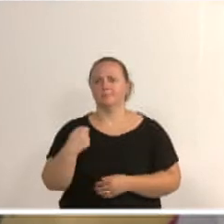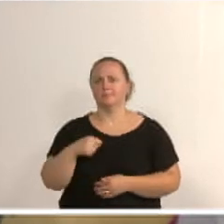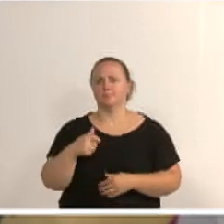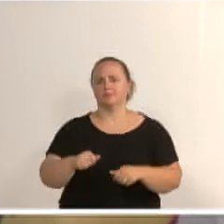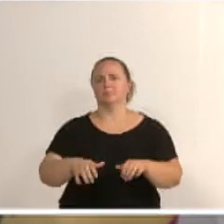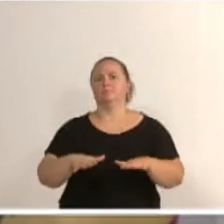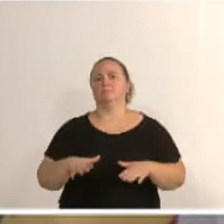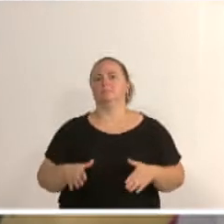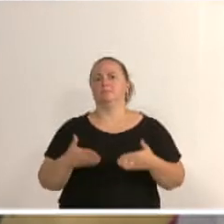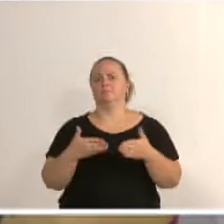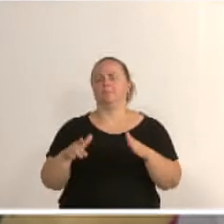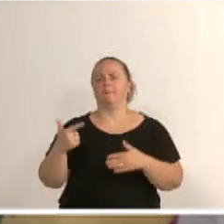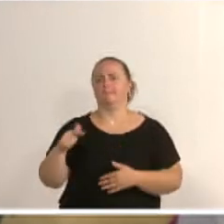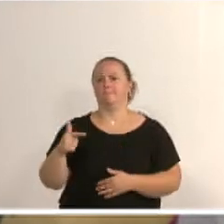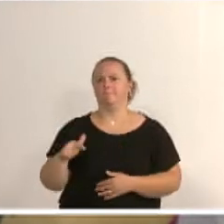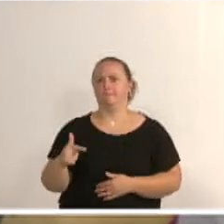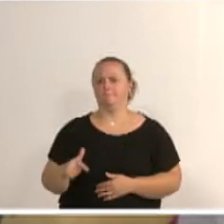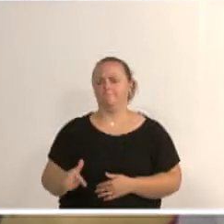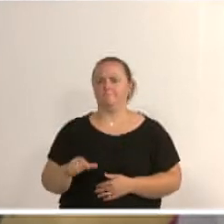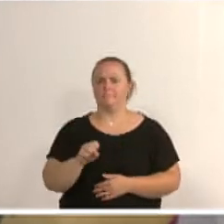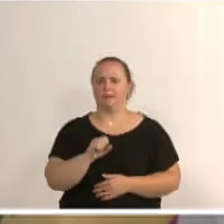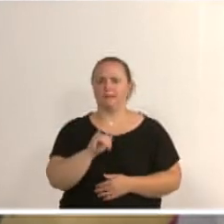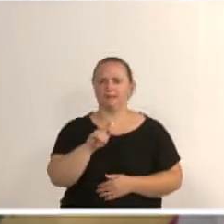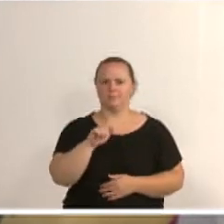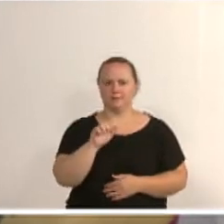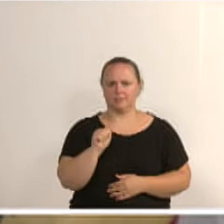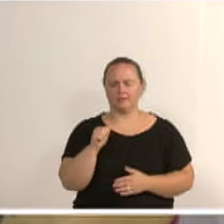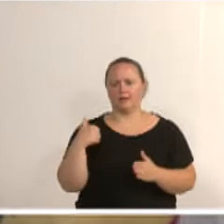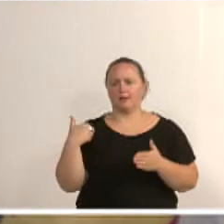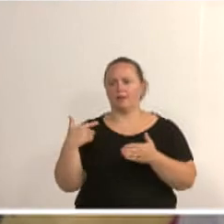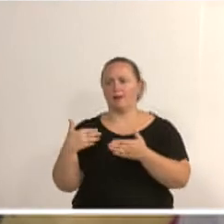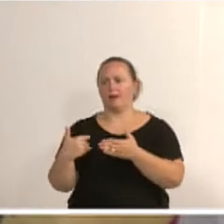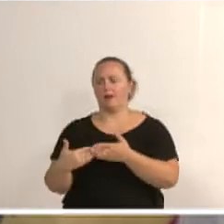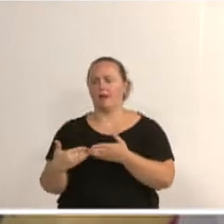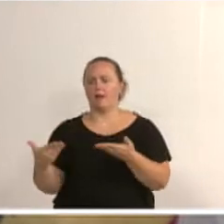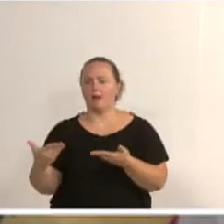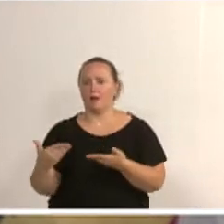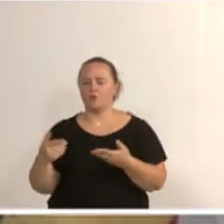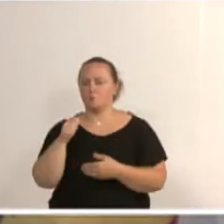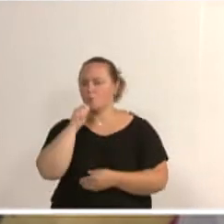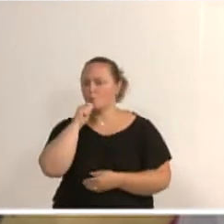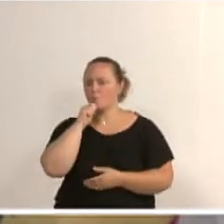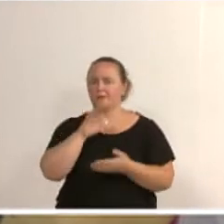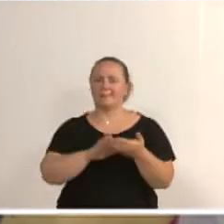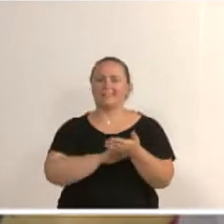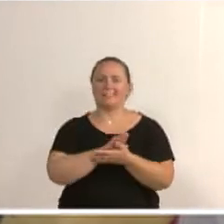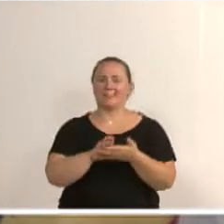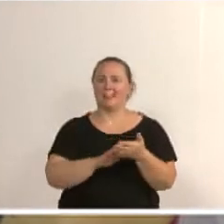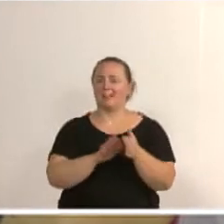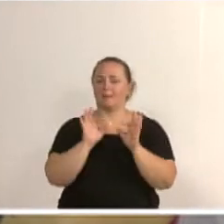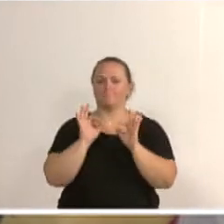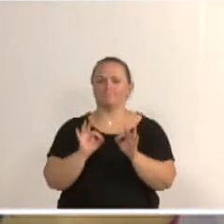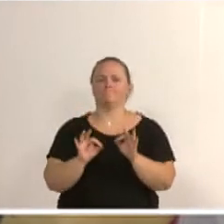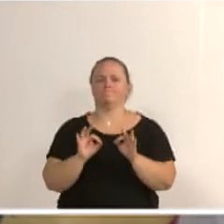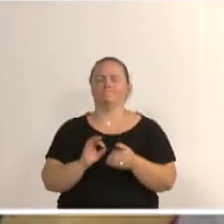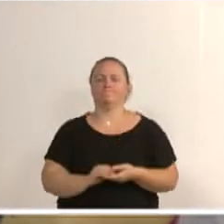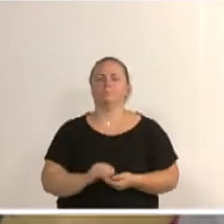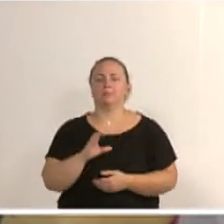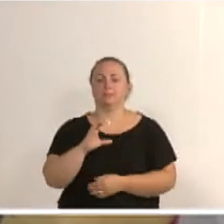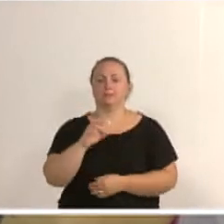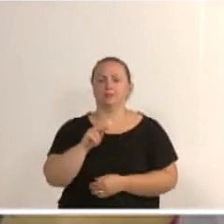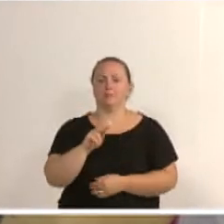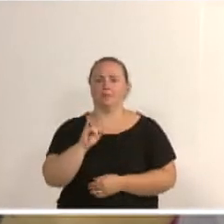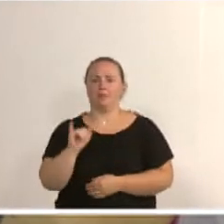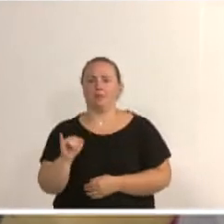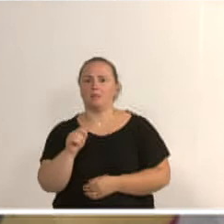audiências. Desde o consórcio SIGA e ainda hoje não temos um transporte digno. Não tivemos a CPI nesta casa, os trabalhadores